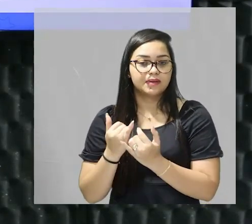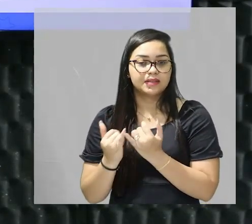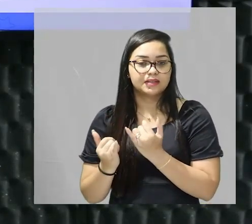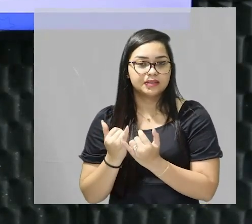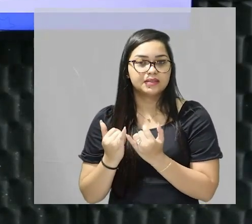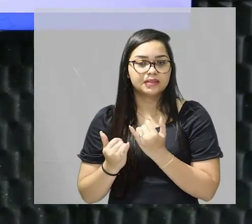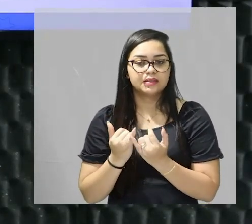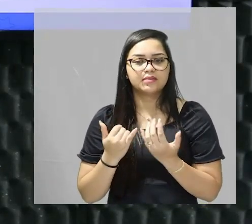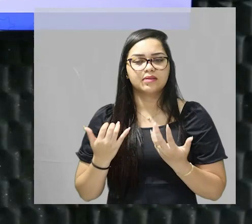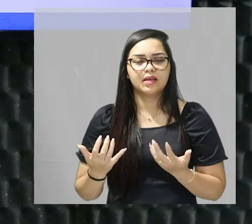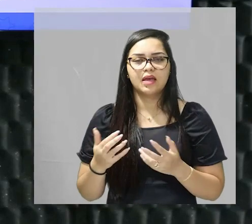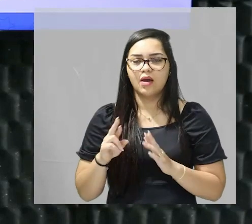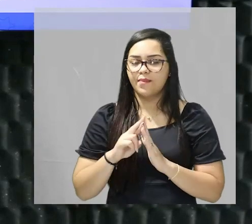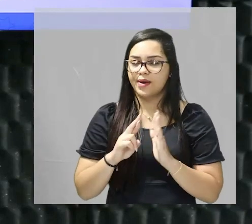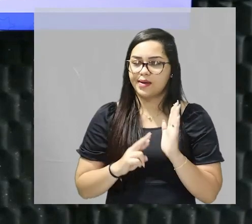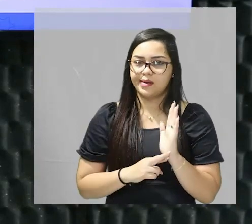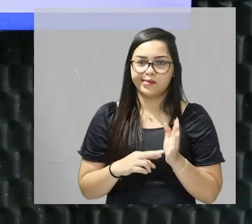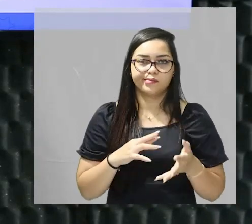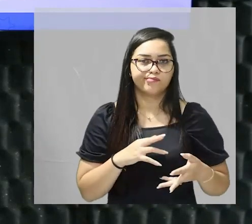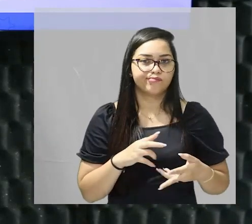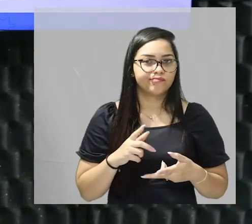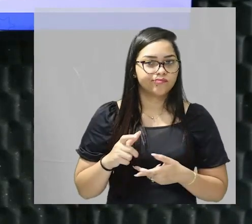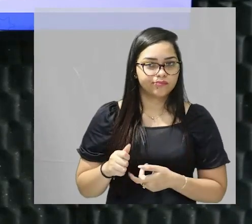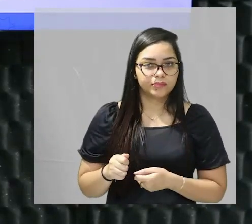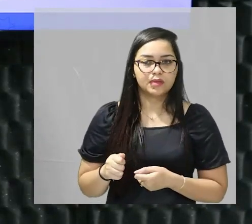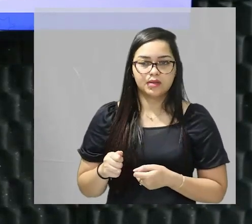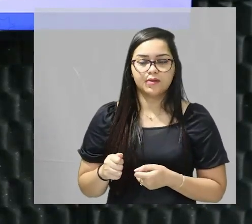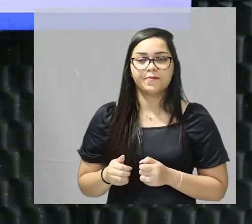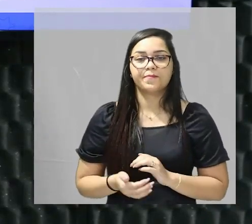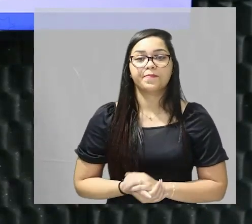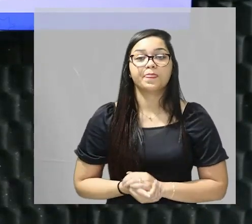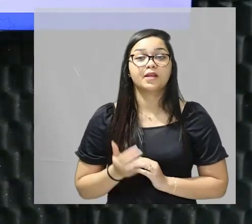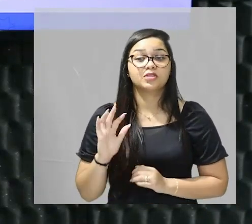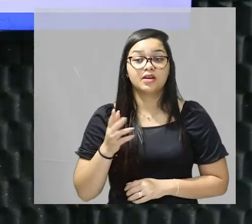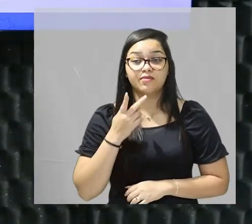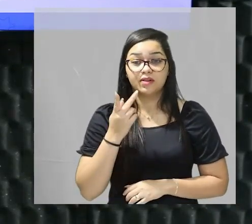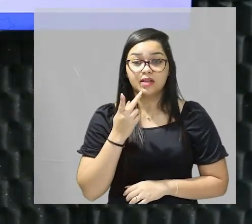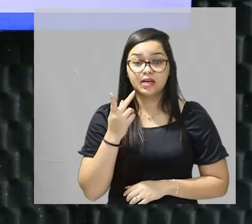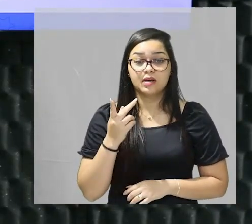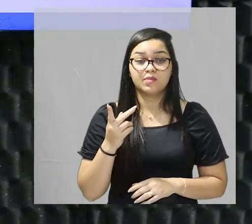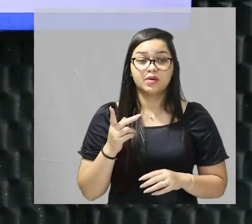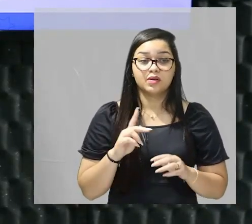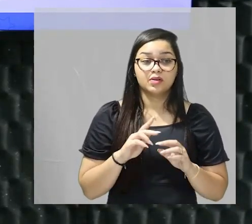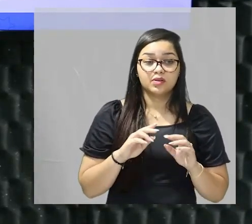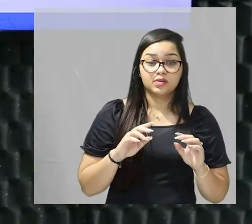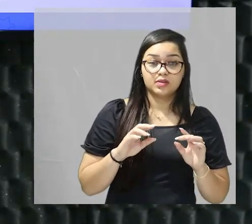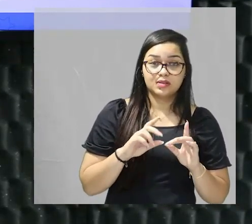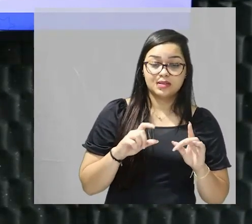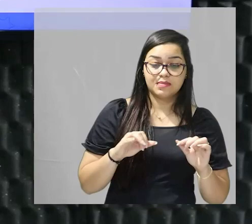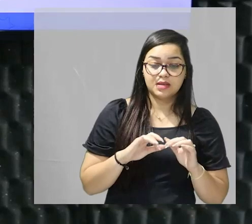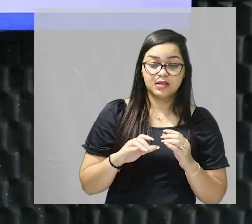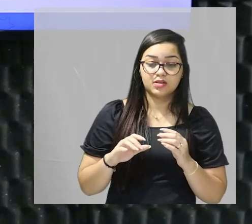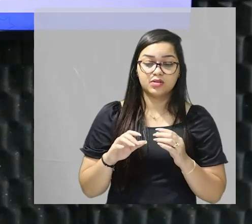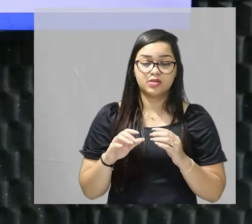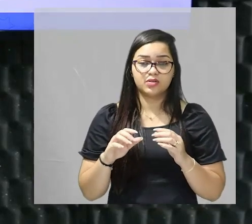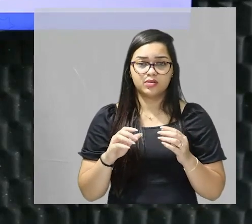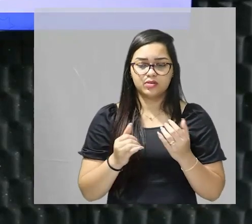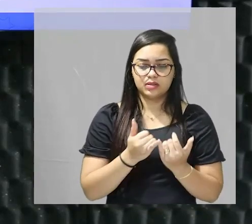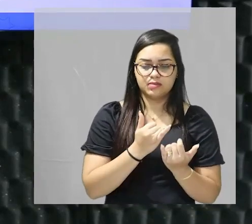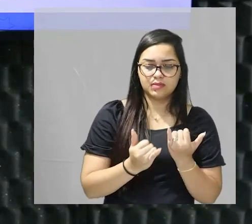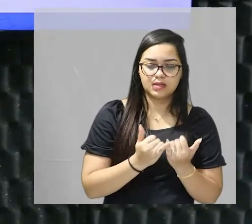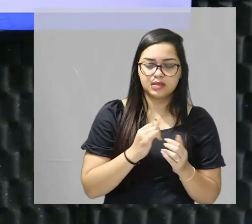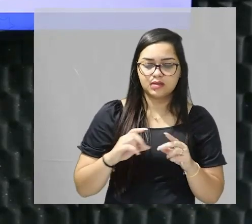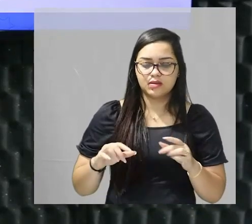regra universal, certo? Quando falamos que semelhante dissolve semelhante, é porque uma substância